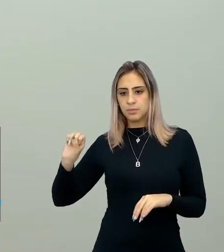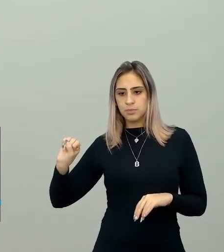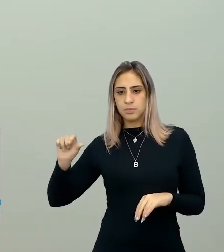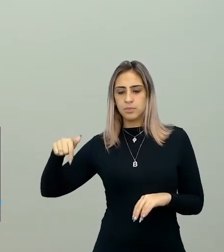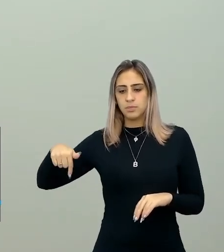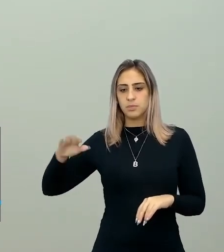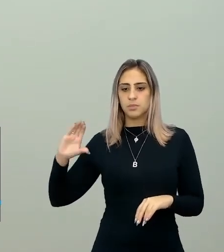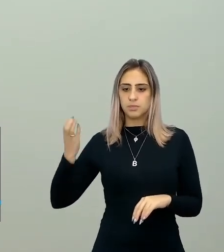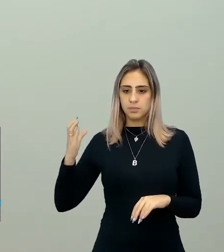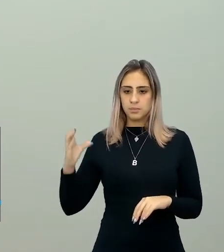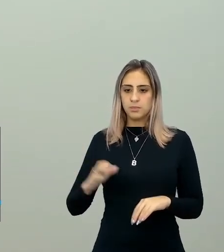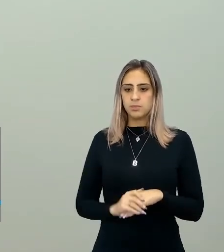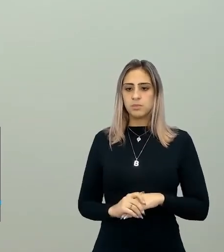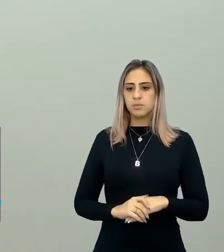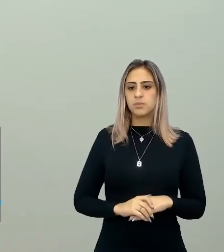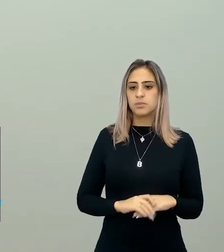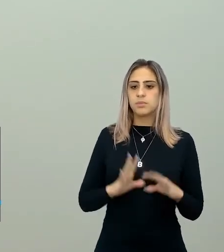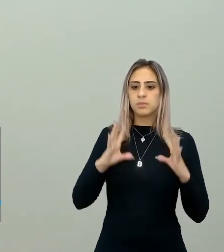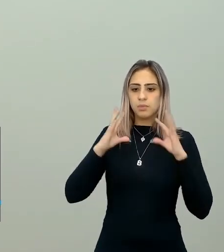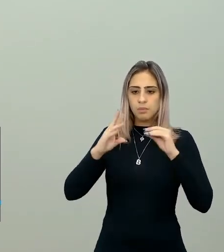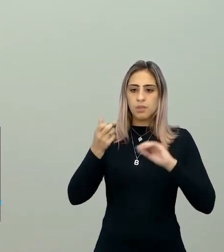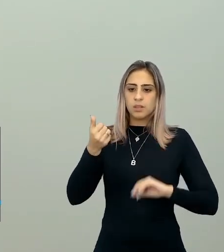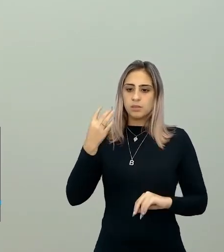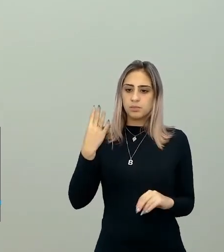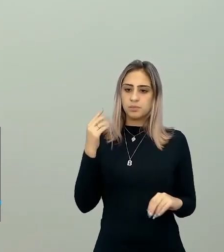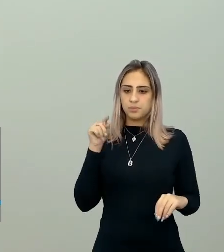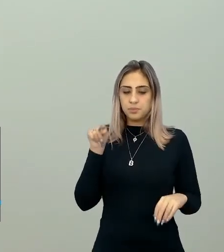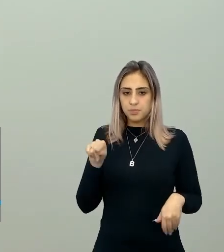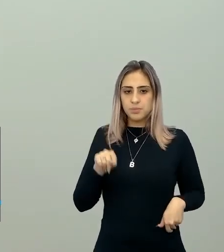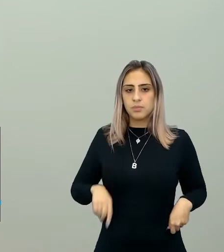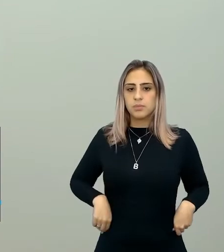364.995,87 centavos. Isso aí, esse